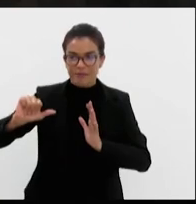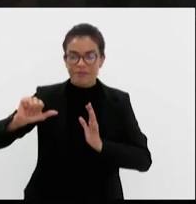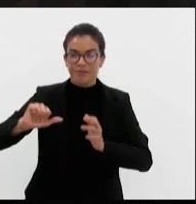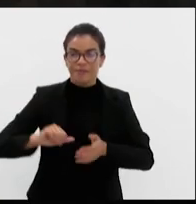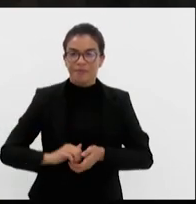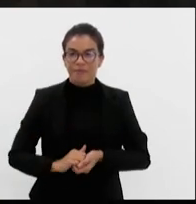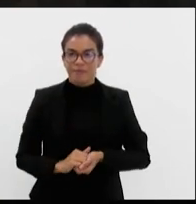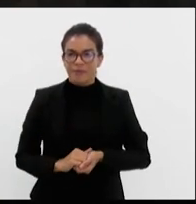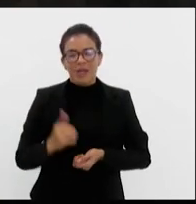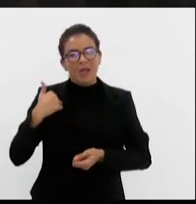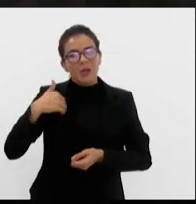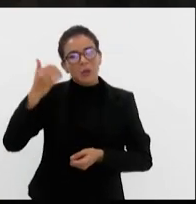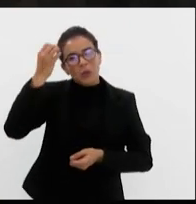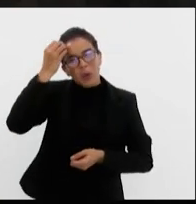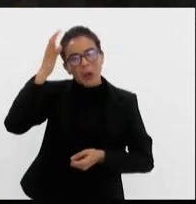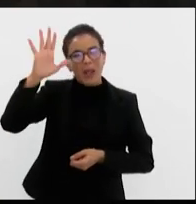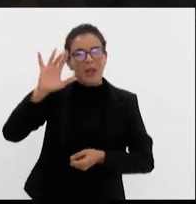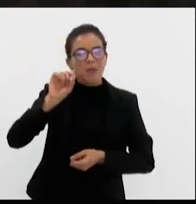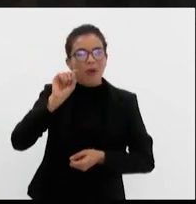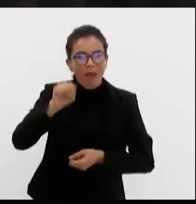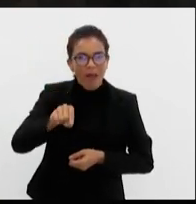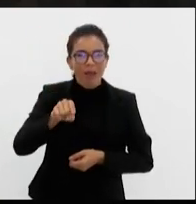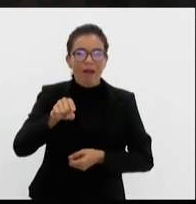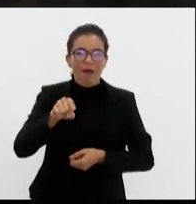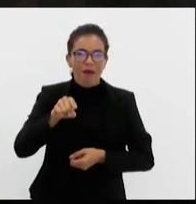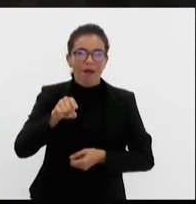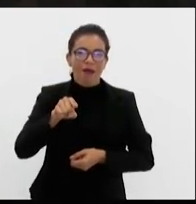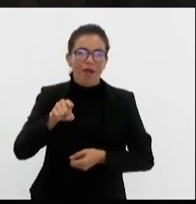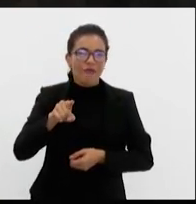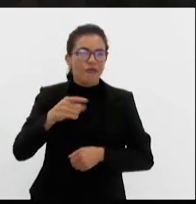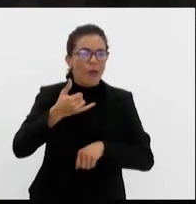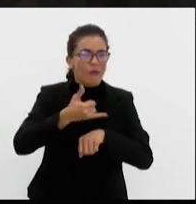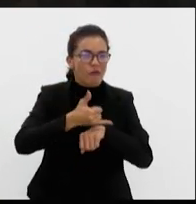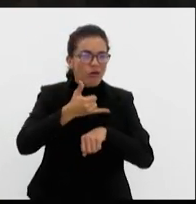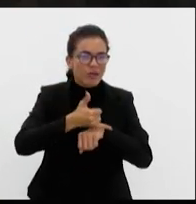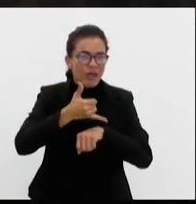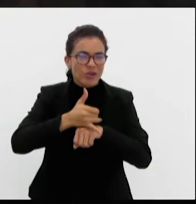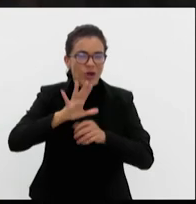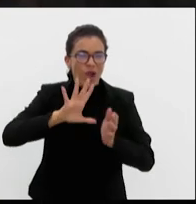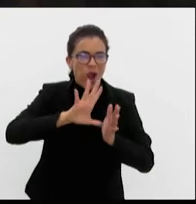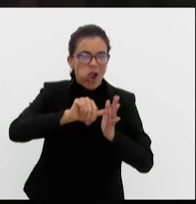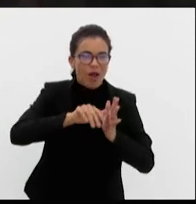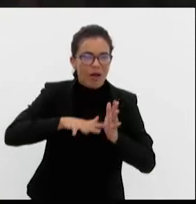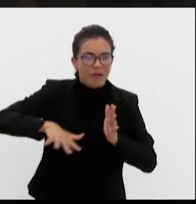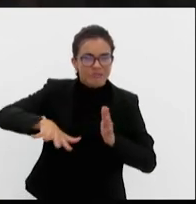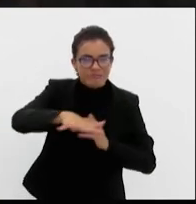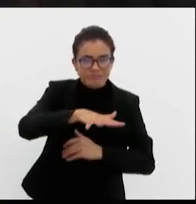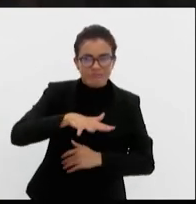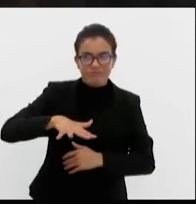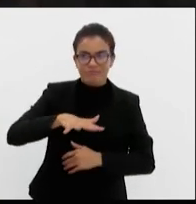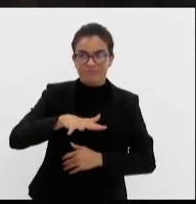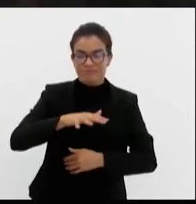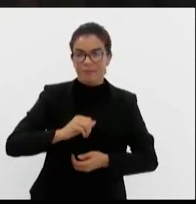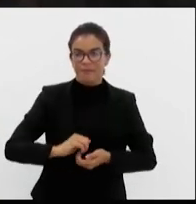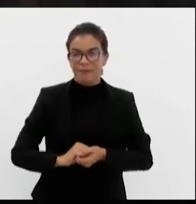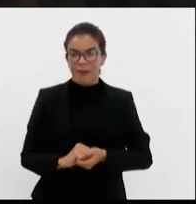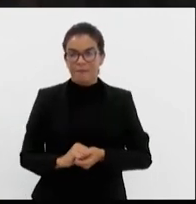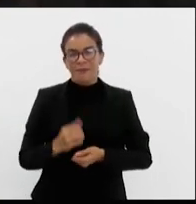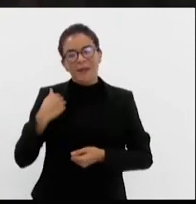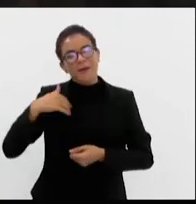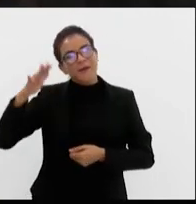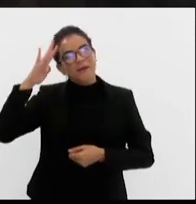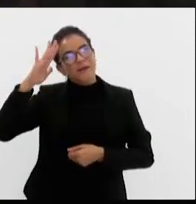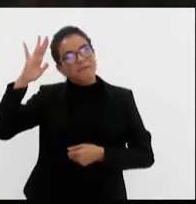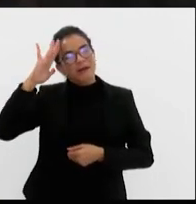não sei se foi desviada para Volta Redonda ou nas proximidades de Volta Redonda. Eu fico